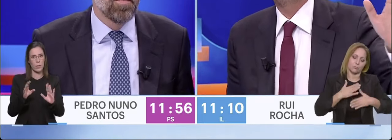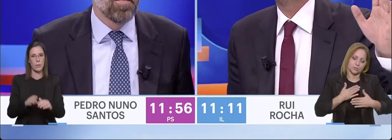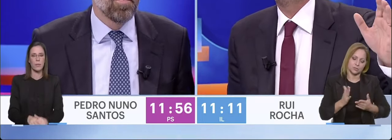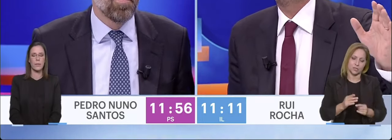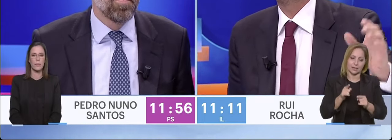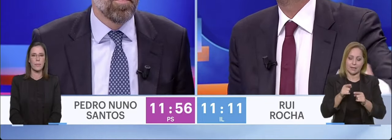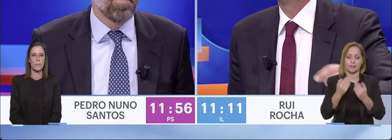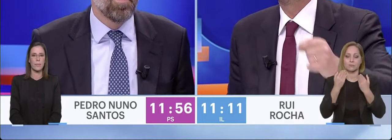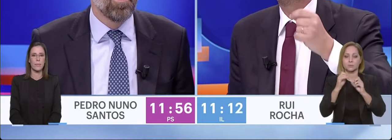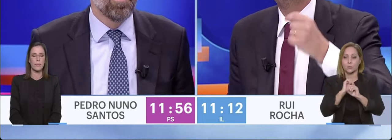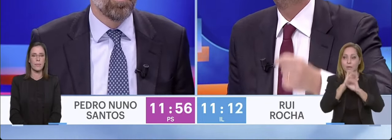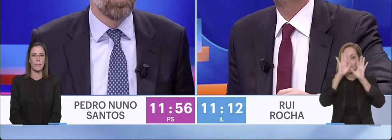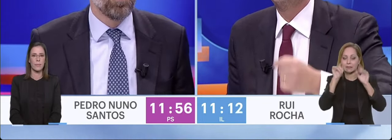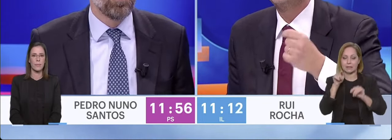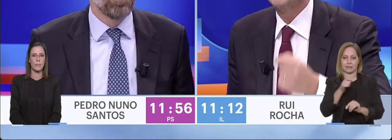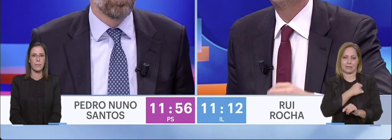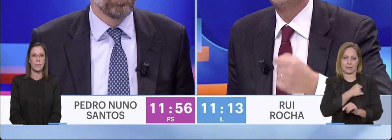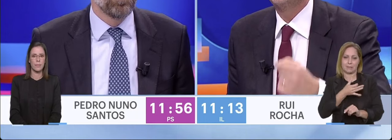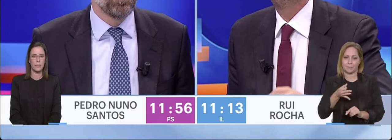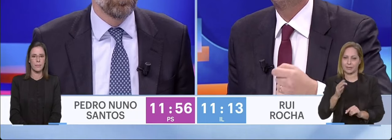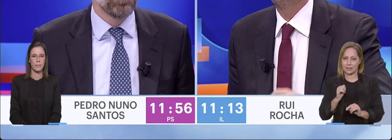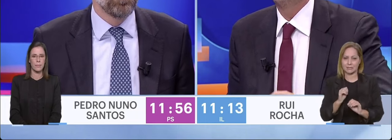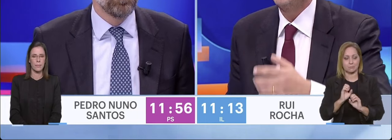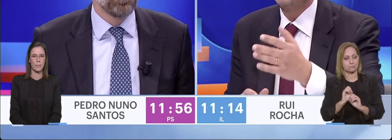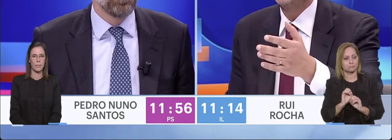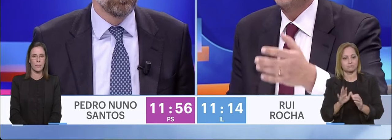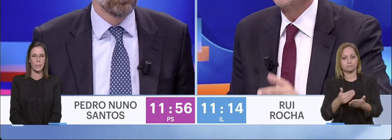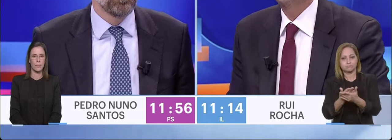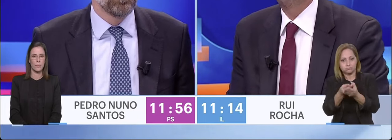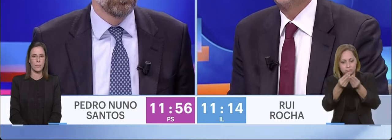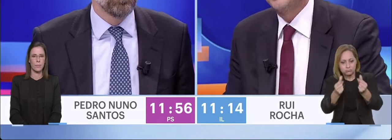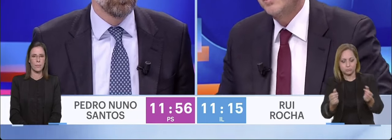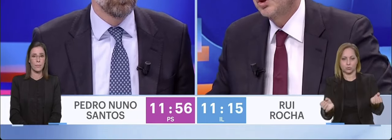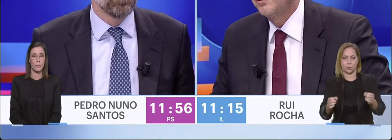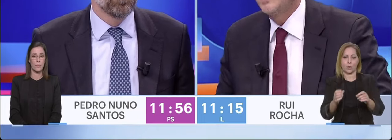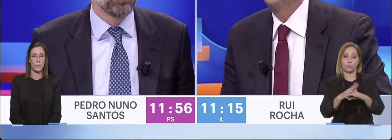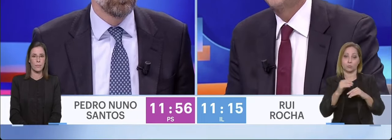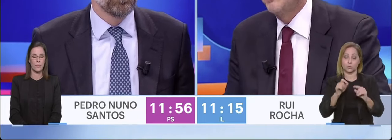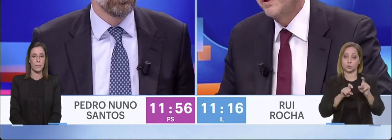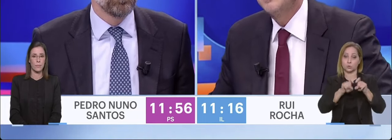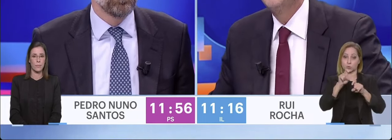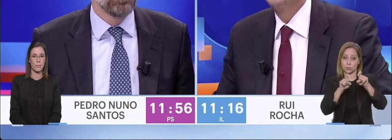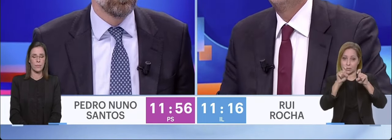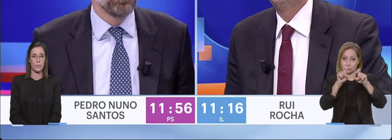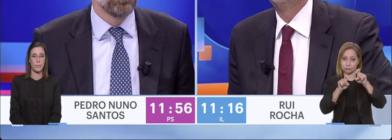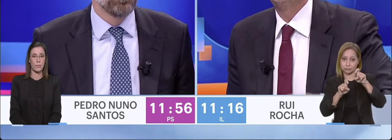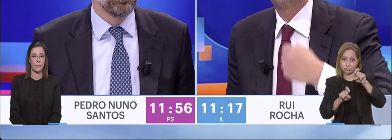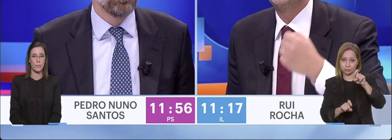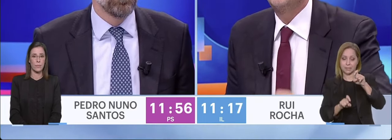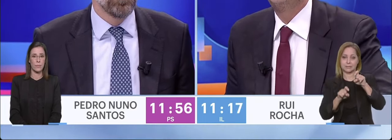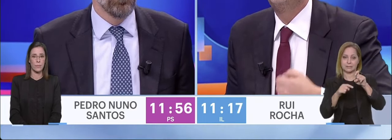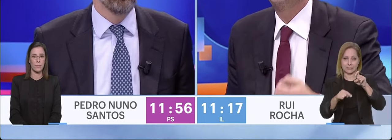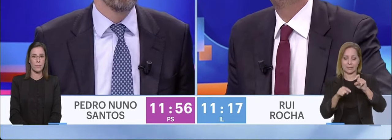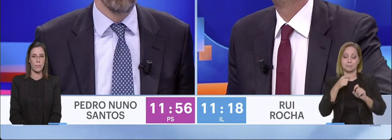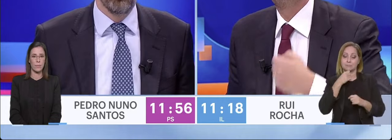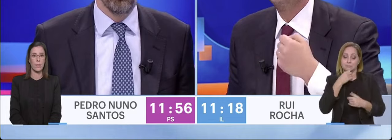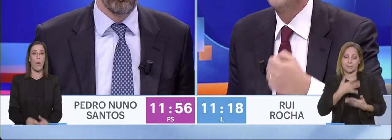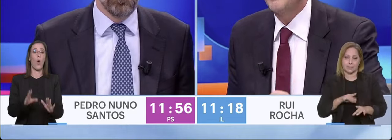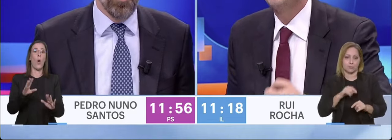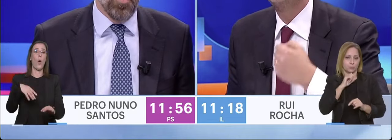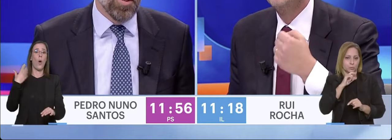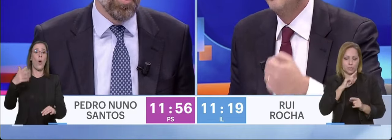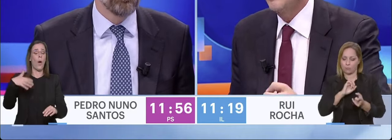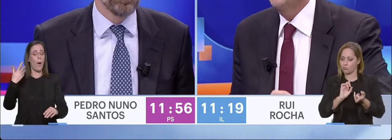mensagema lá para casa o PS não tem soluções para o país é por isso que os senhores estão a descer nas sondagens estão a perder qualquer hipótese